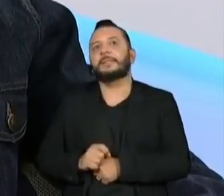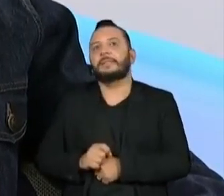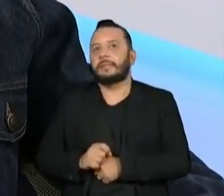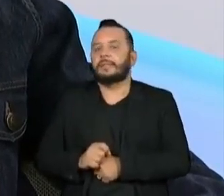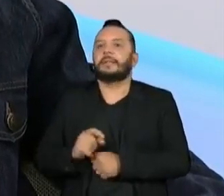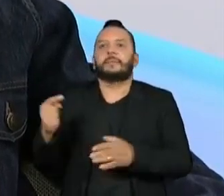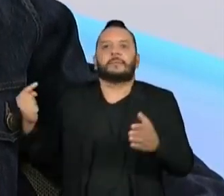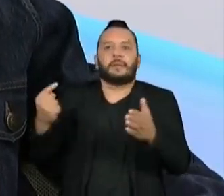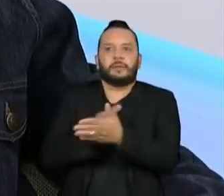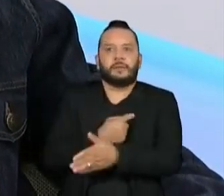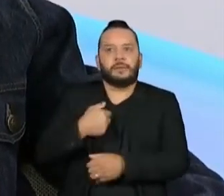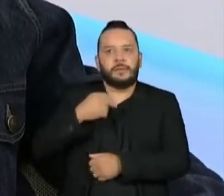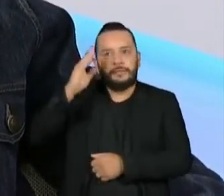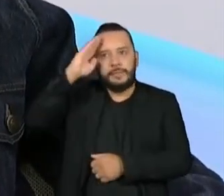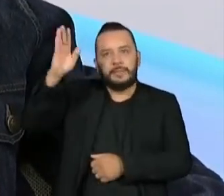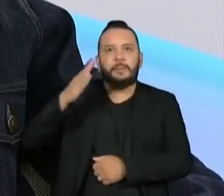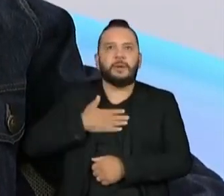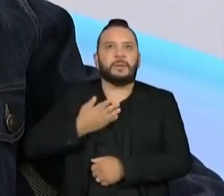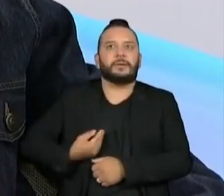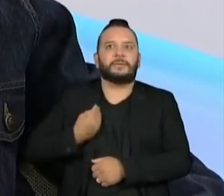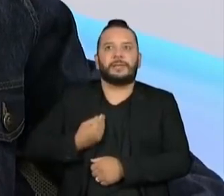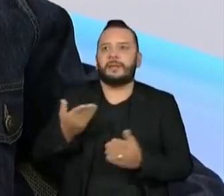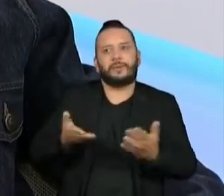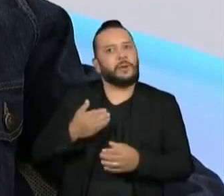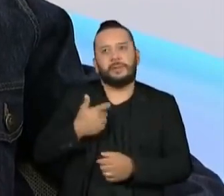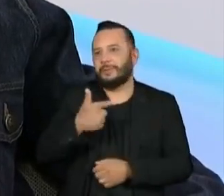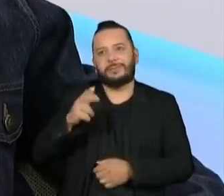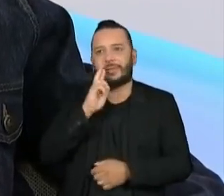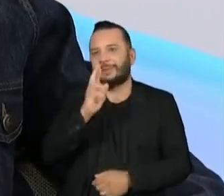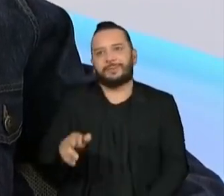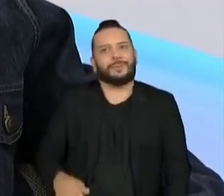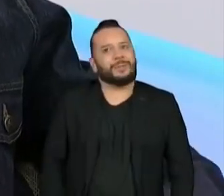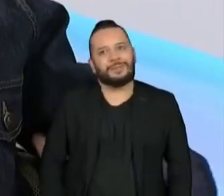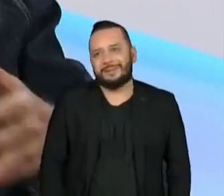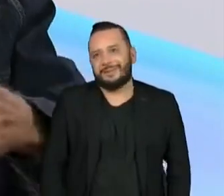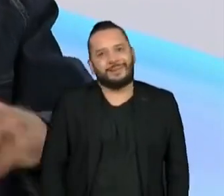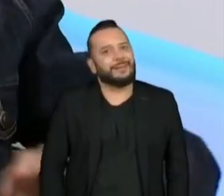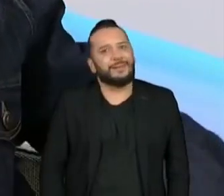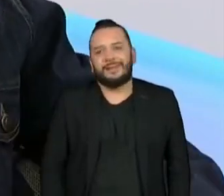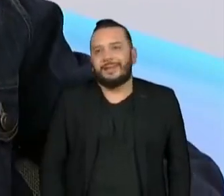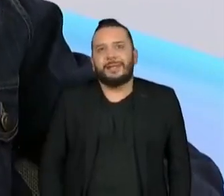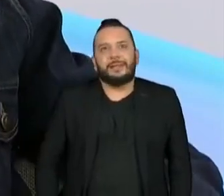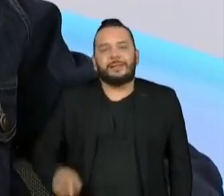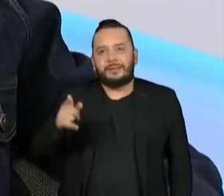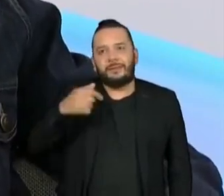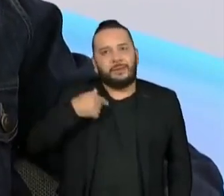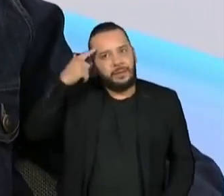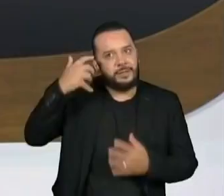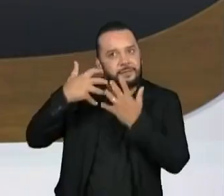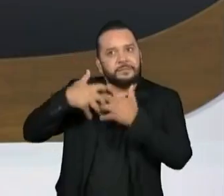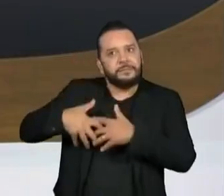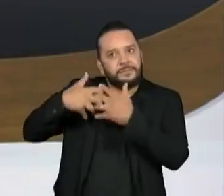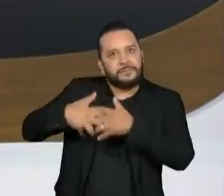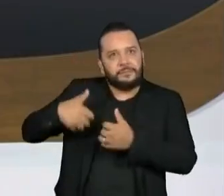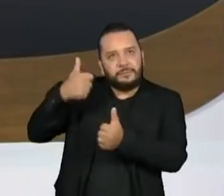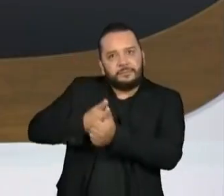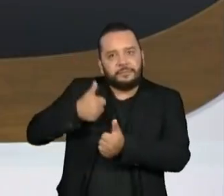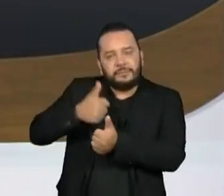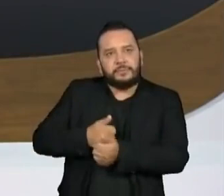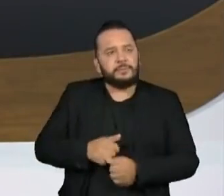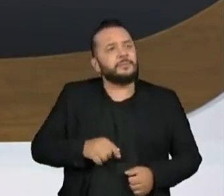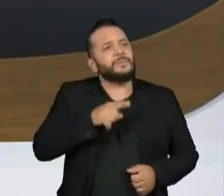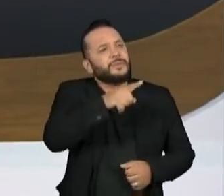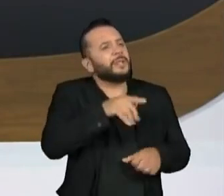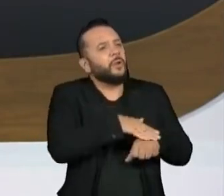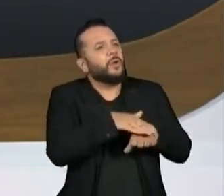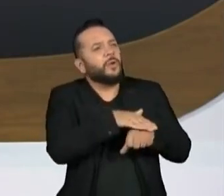Isso é a pergunta central da minha vida agora, mas eu não tenho a resposta. Eu estou vivendo a pergunta que você acaba de fazer. E na conversa com ele, quando